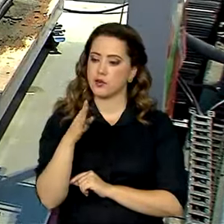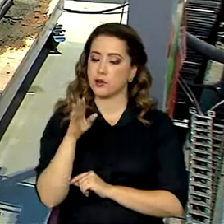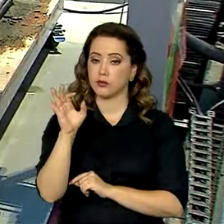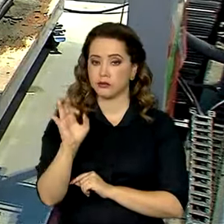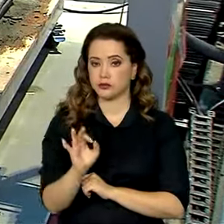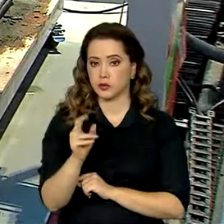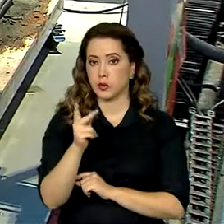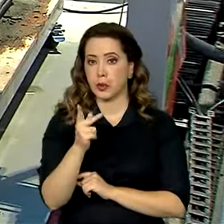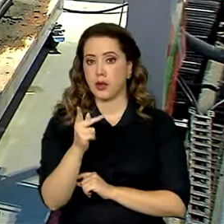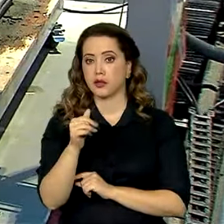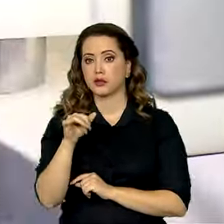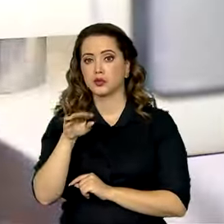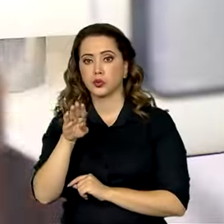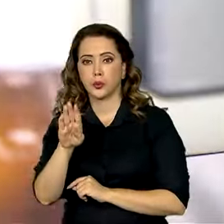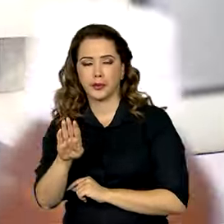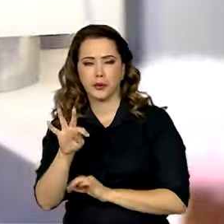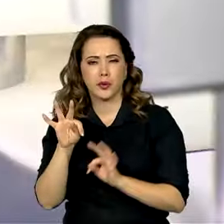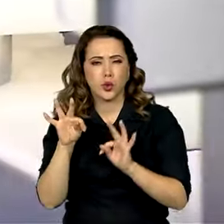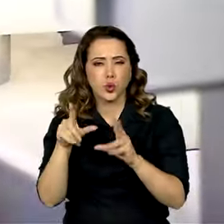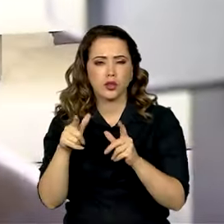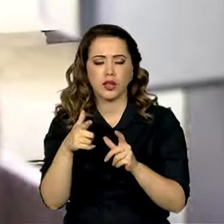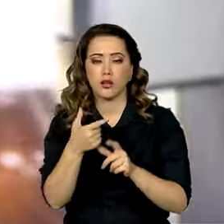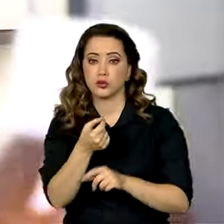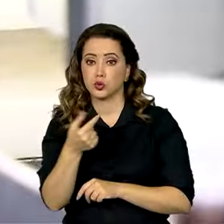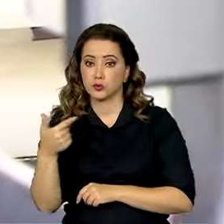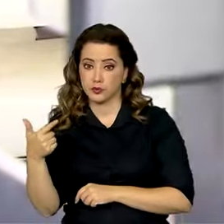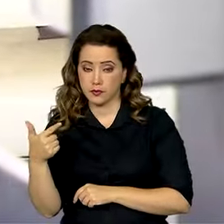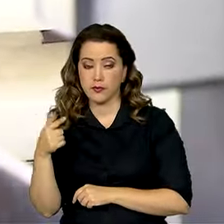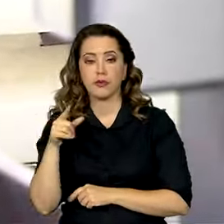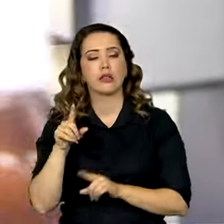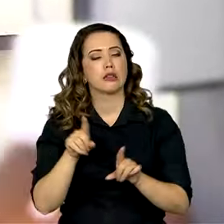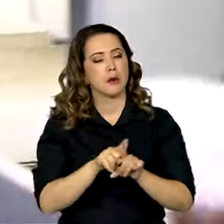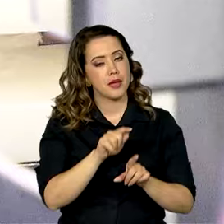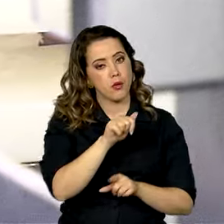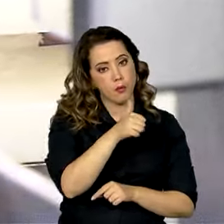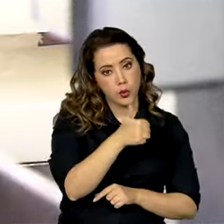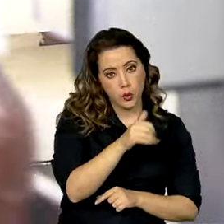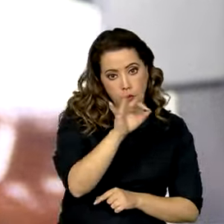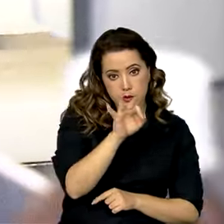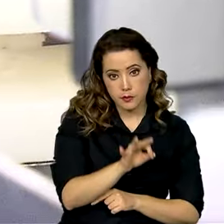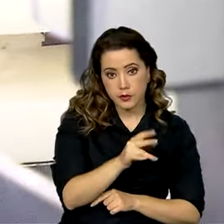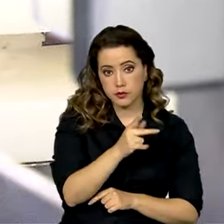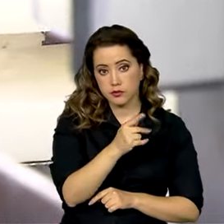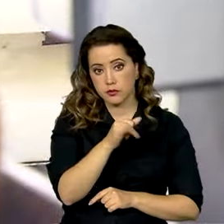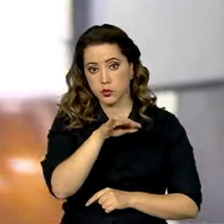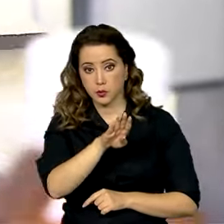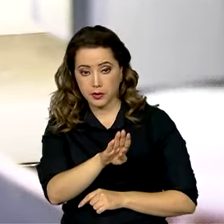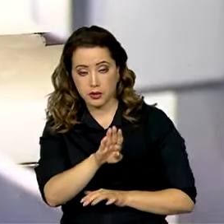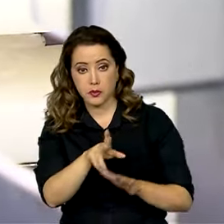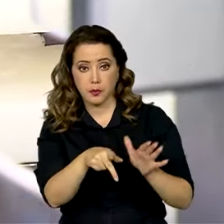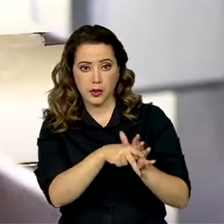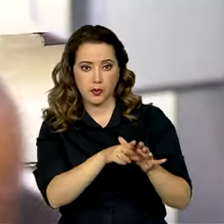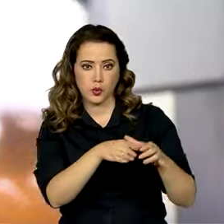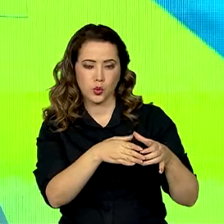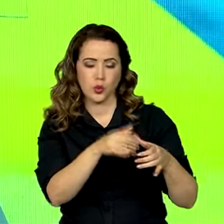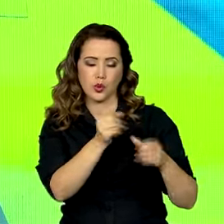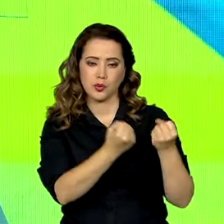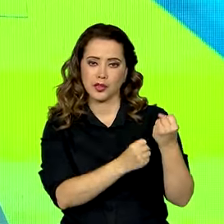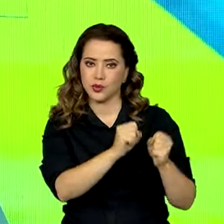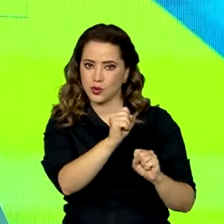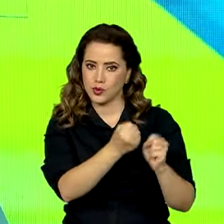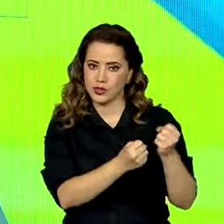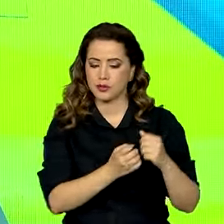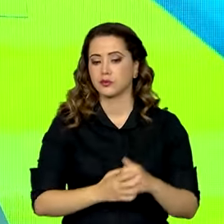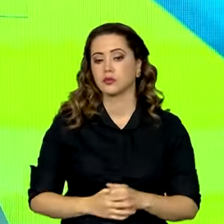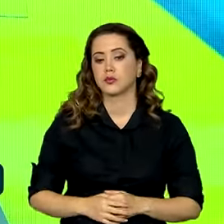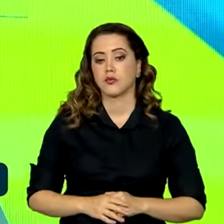3,4% do PIB total em 2022 e por 11% do PIB industrial. Um setor que é cada